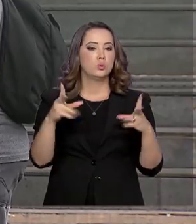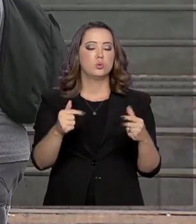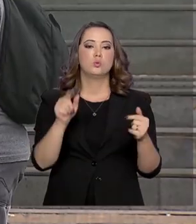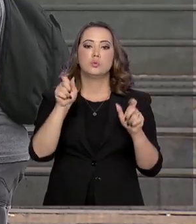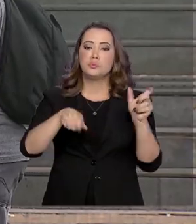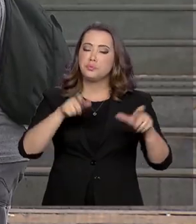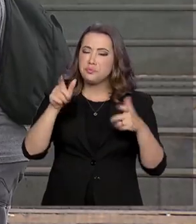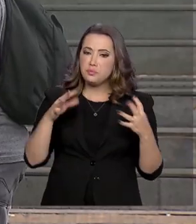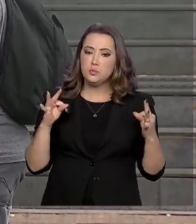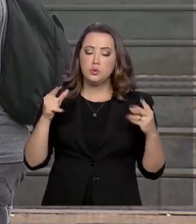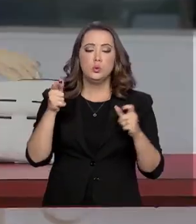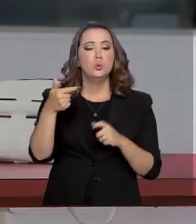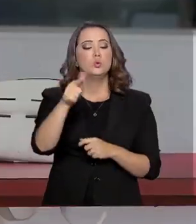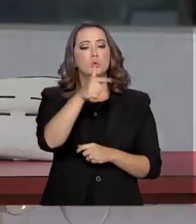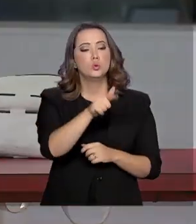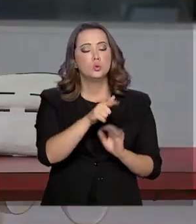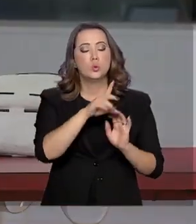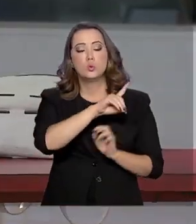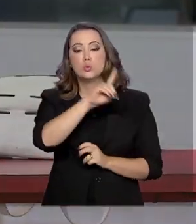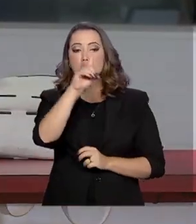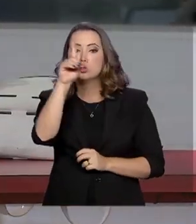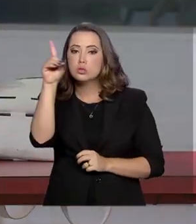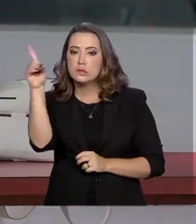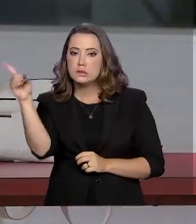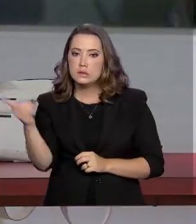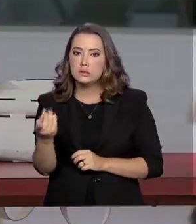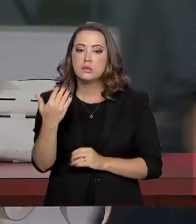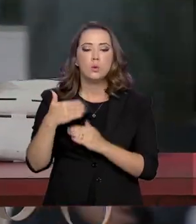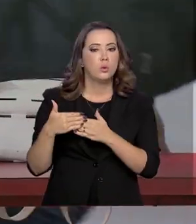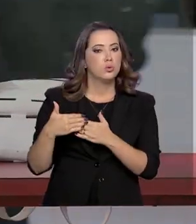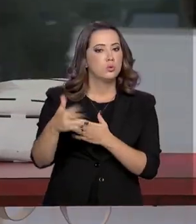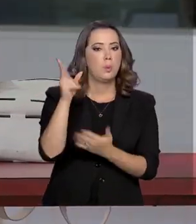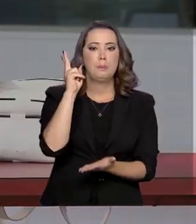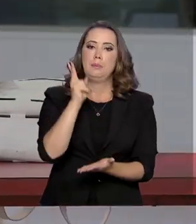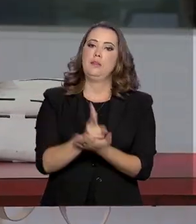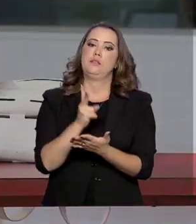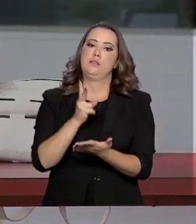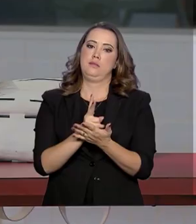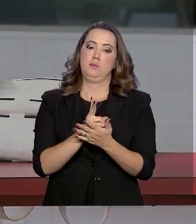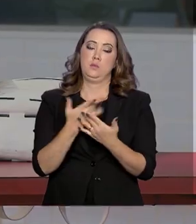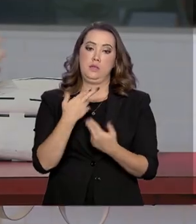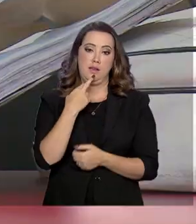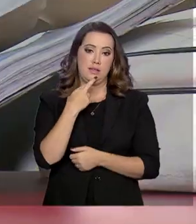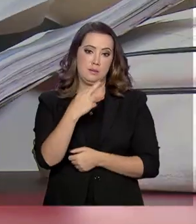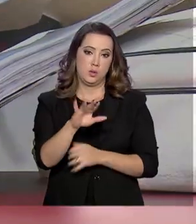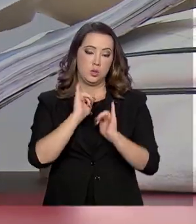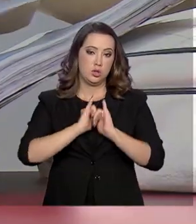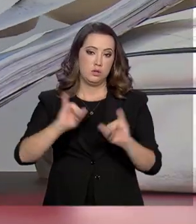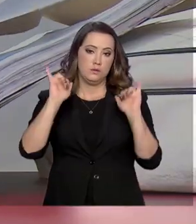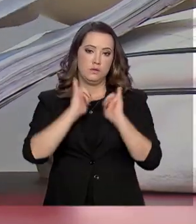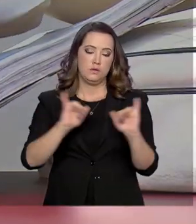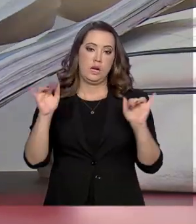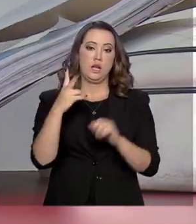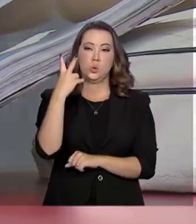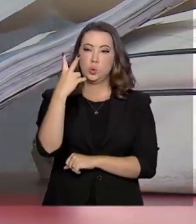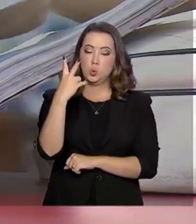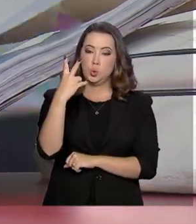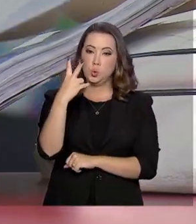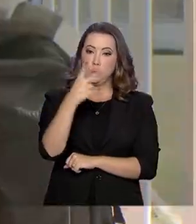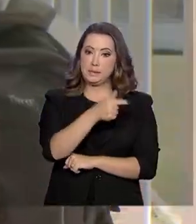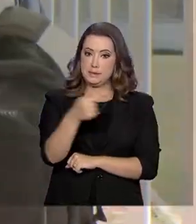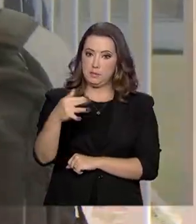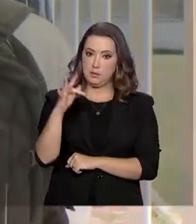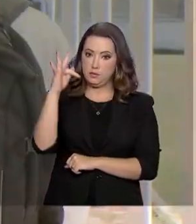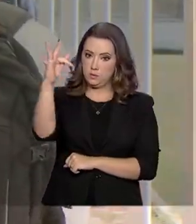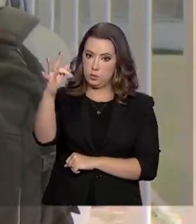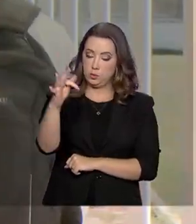estendido, todo o restante do cronograma do FIES vai permanecer o mesmo. E os resultados vão ser divulgados daqui a duas semanas, no dia